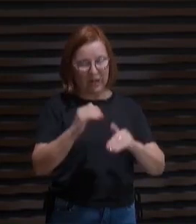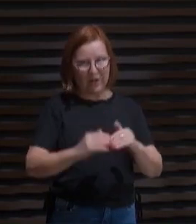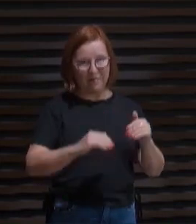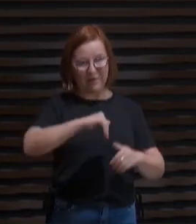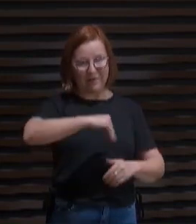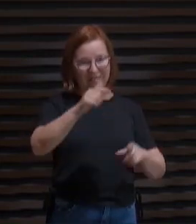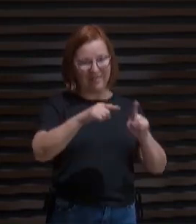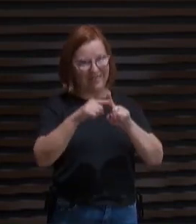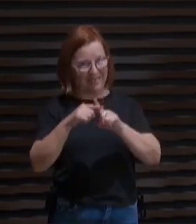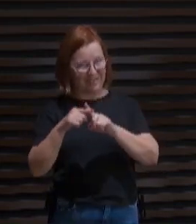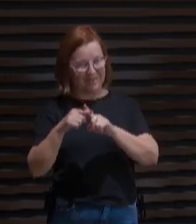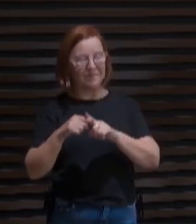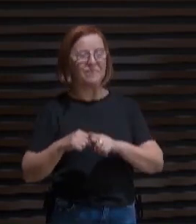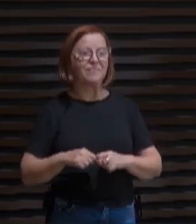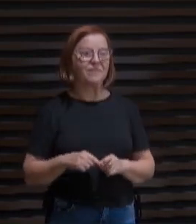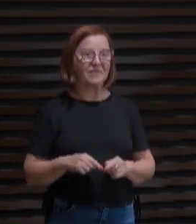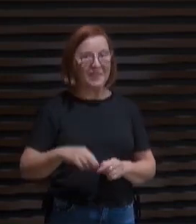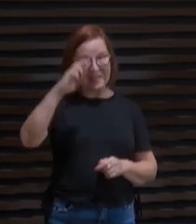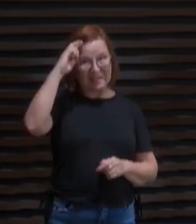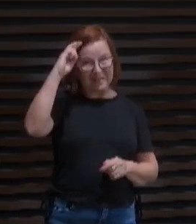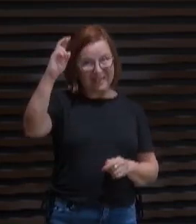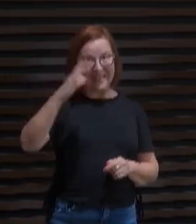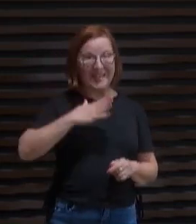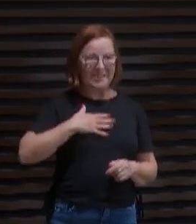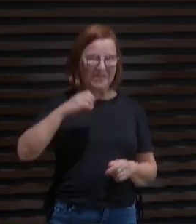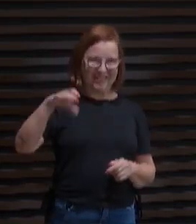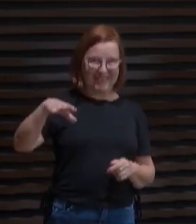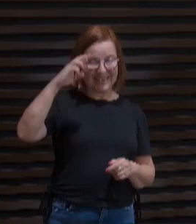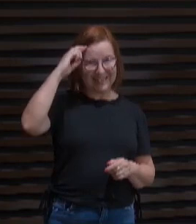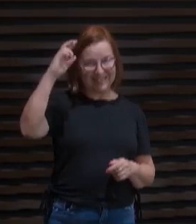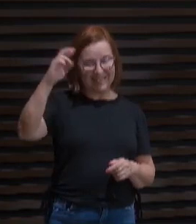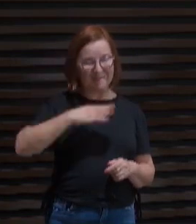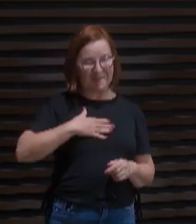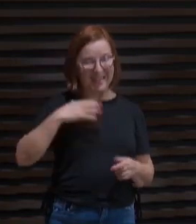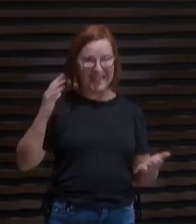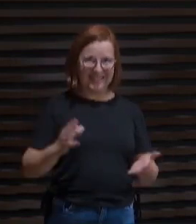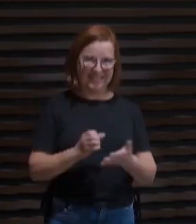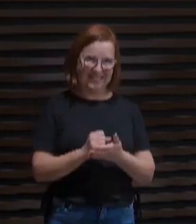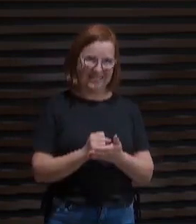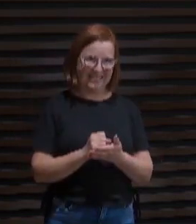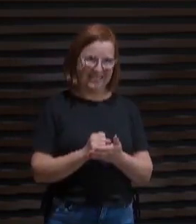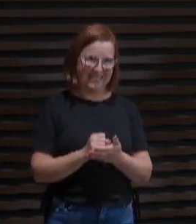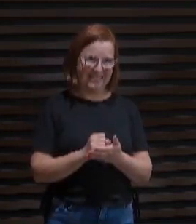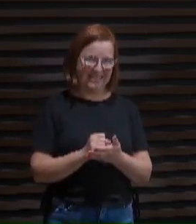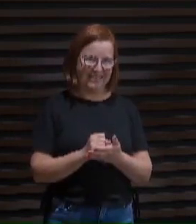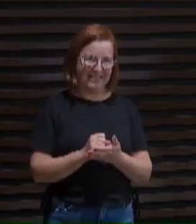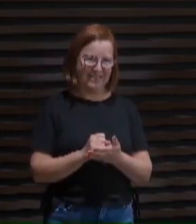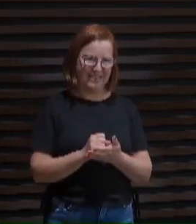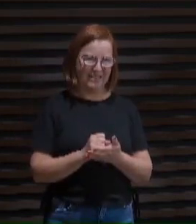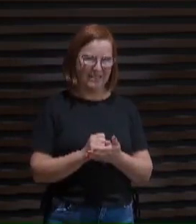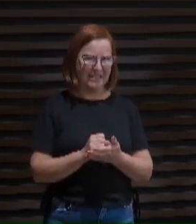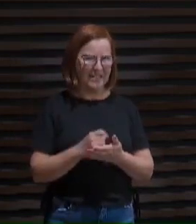Então, quando ele diz aqui, o Senhor é a minha luz, o Senhor é a minha salvação, de quem terei medo?